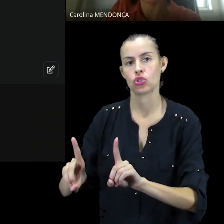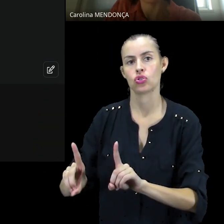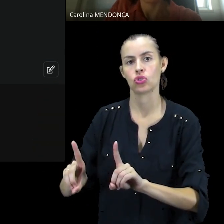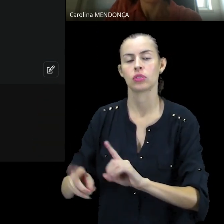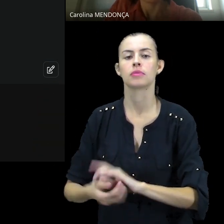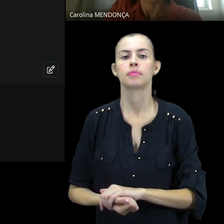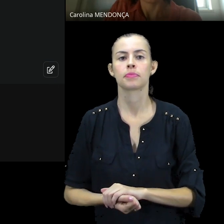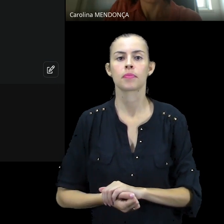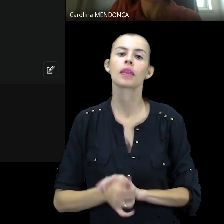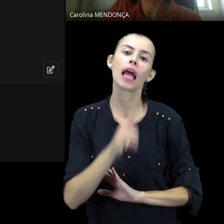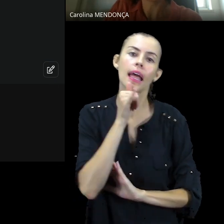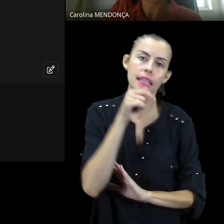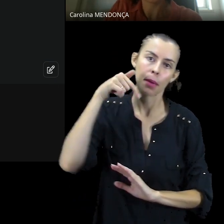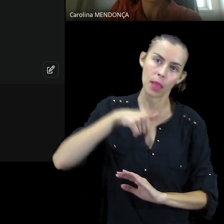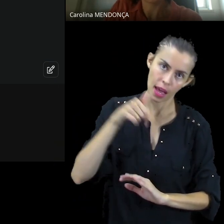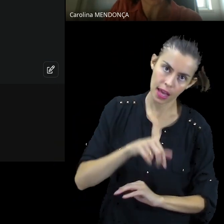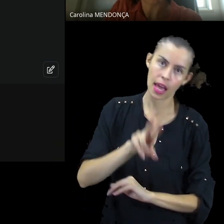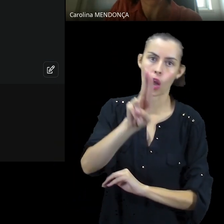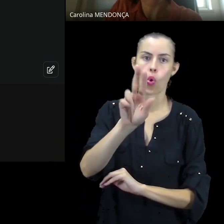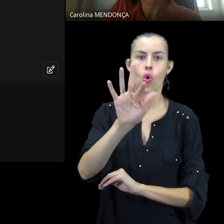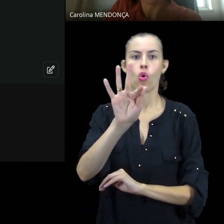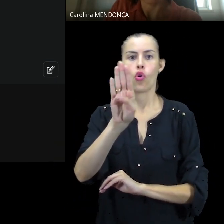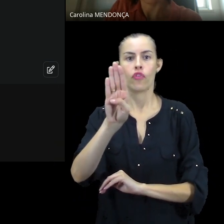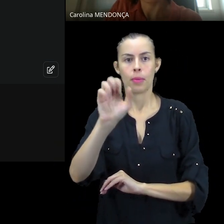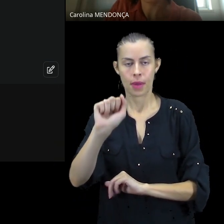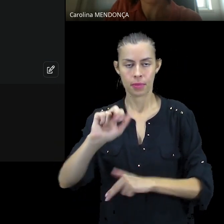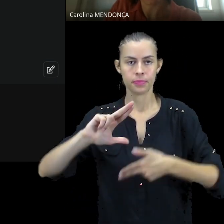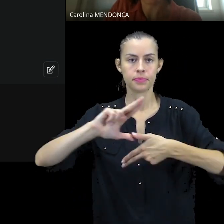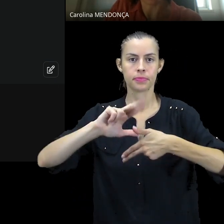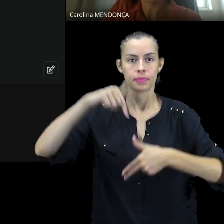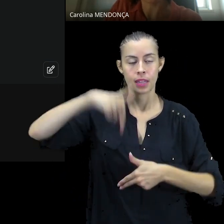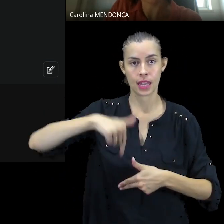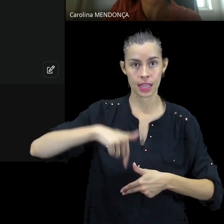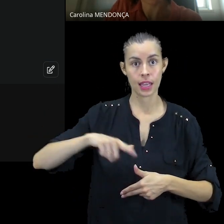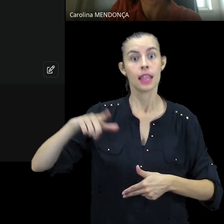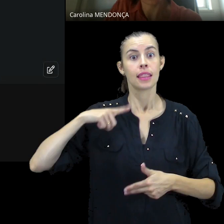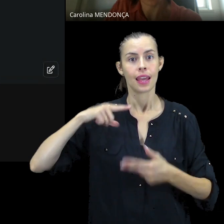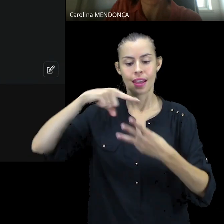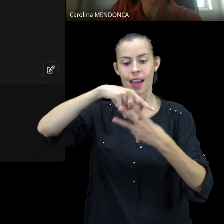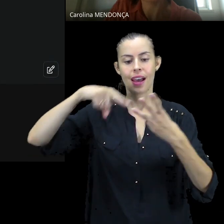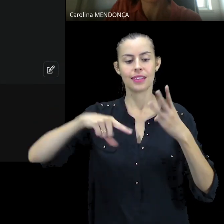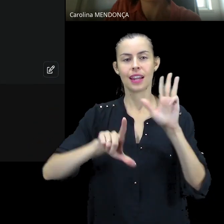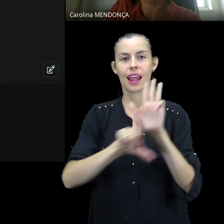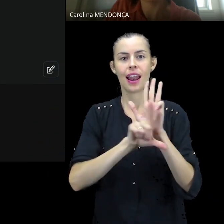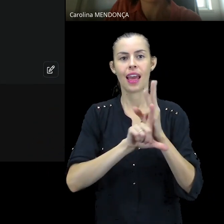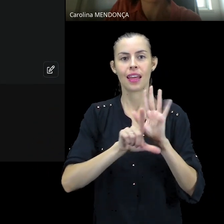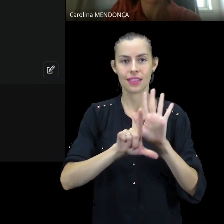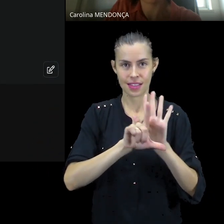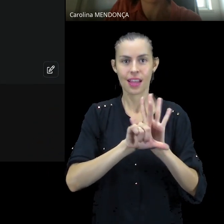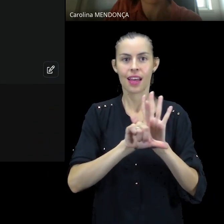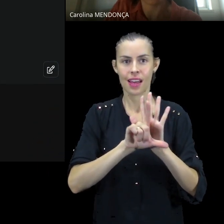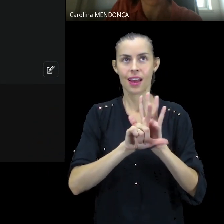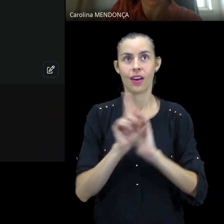conhecimento. Que a gente, no caso da UFBA, engloba todas essas 3 leis dentro da